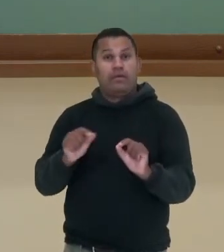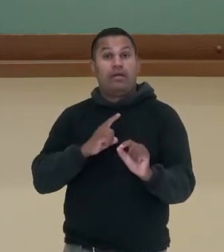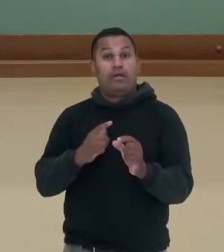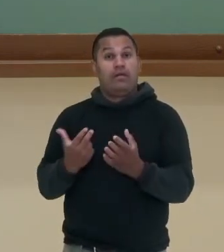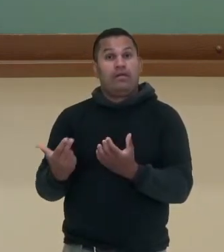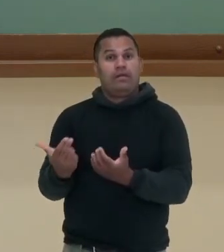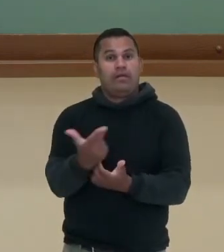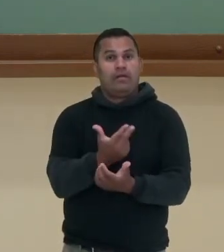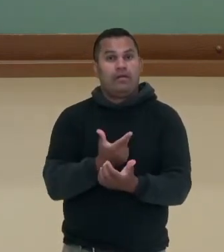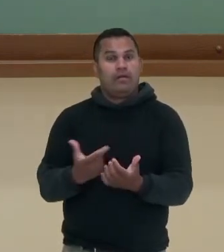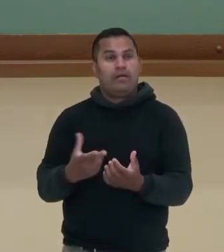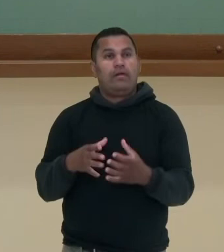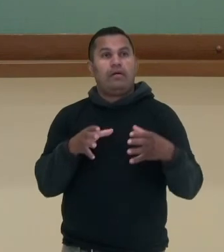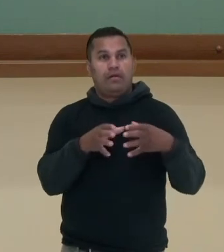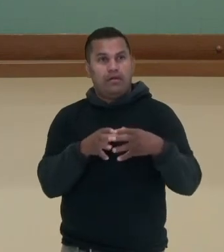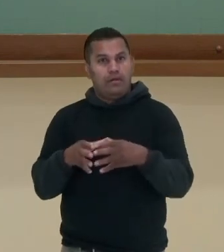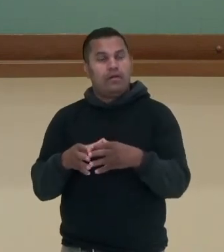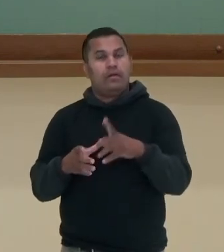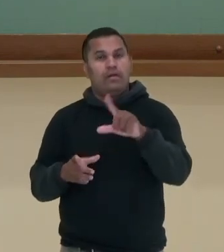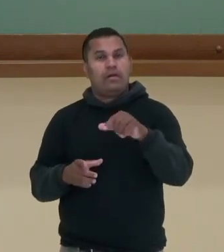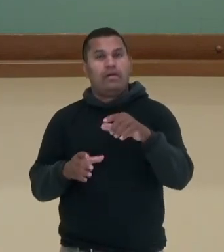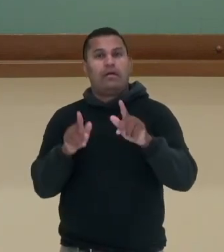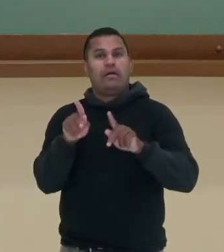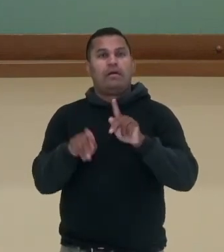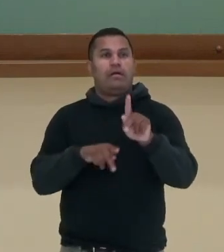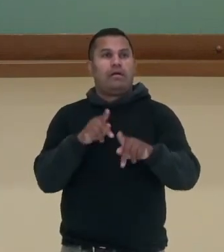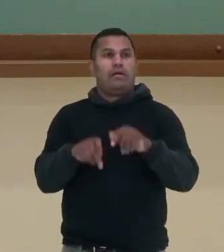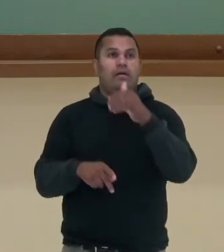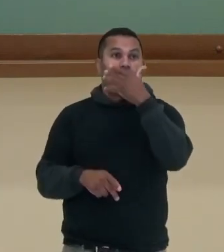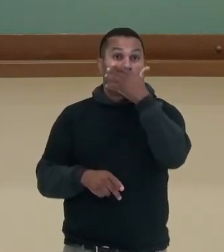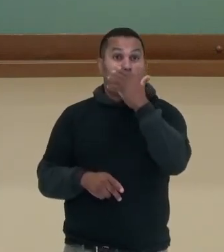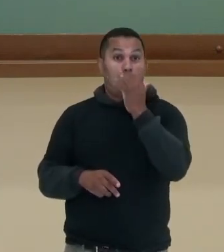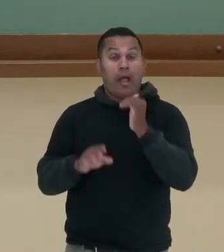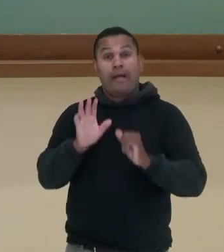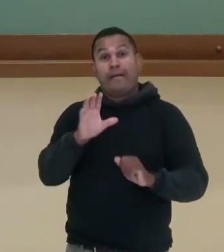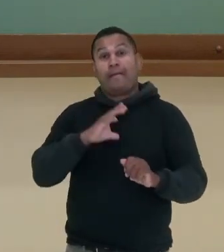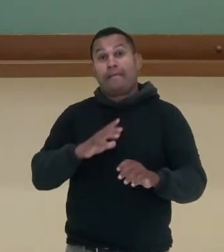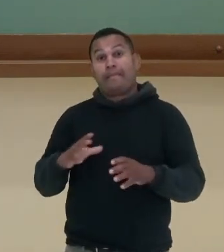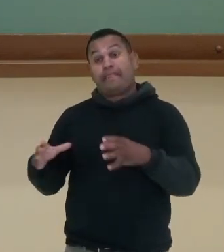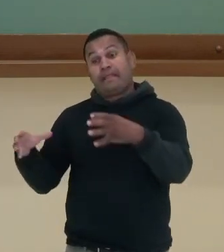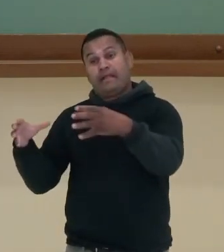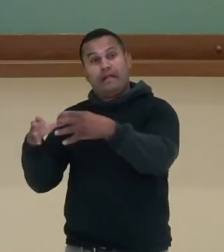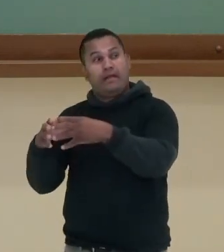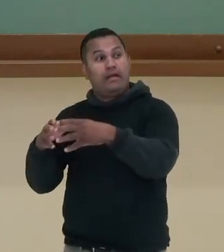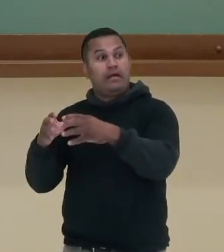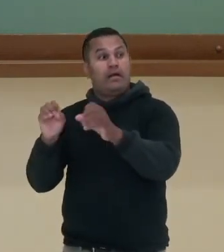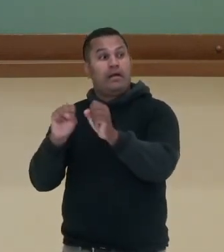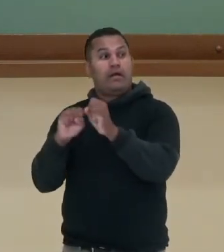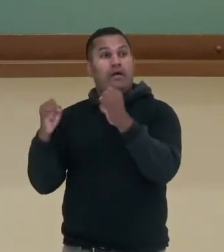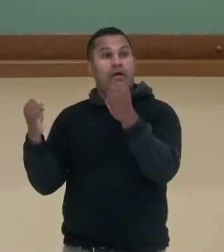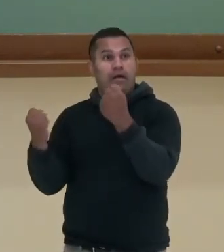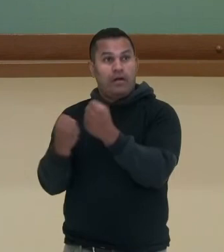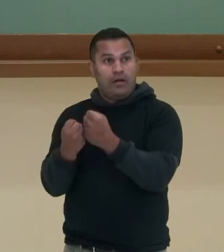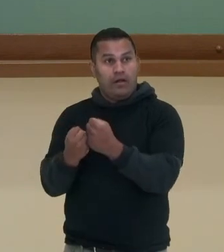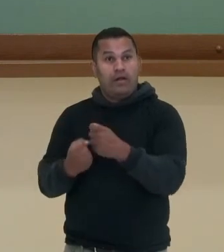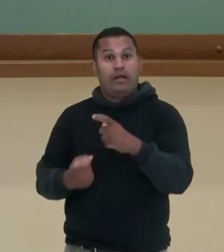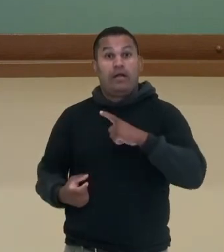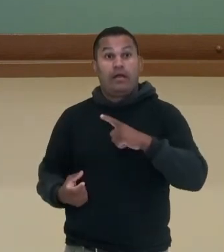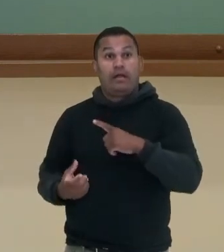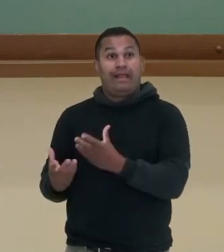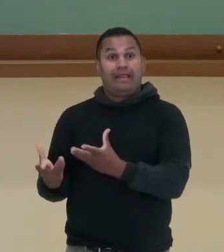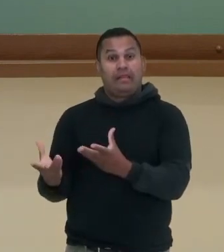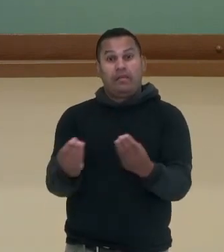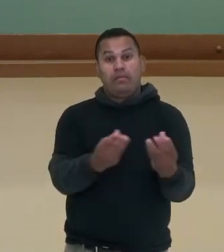vivos que estão naquele local. Quando eu pego a comunidade, esses seres vivos, mais os fatores abióticos,